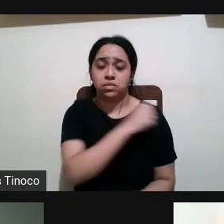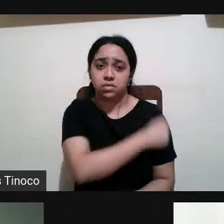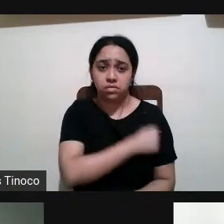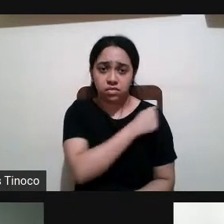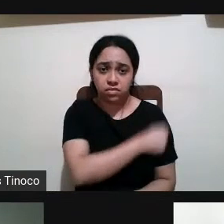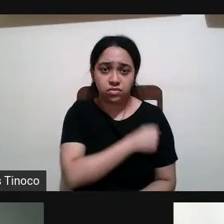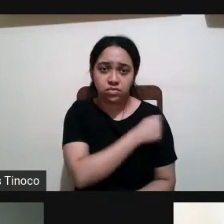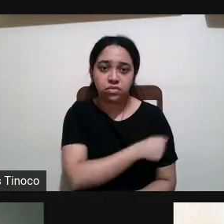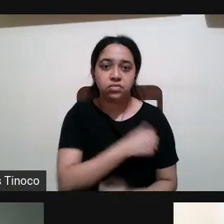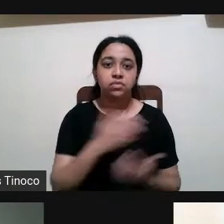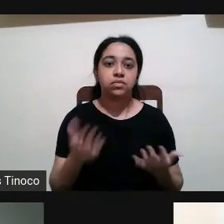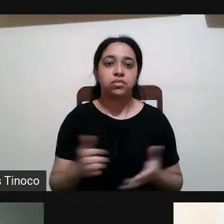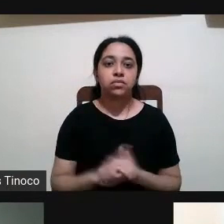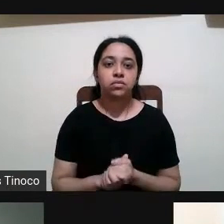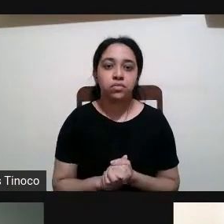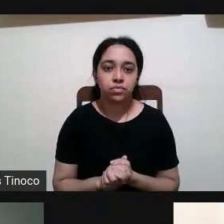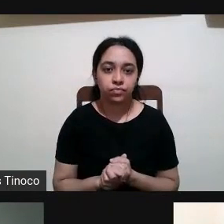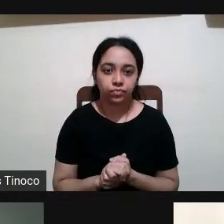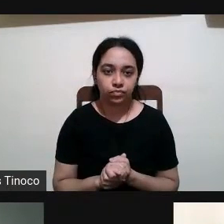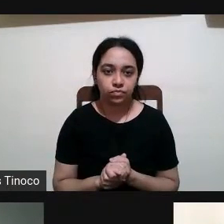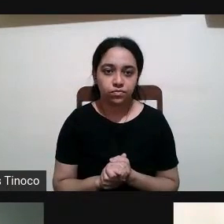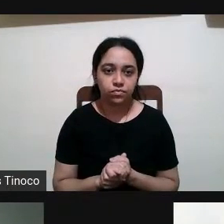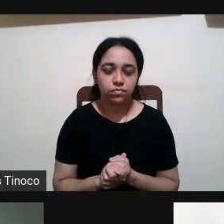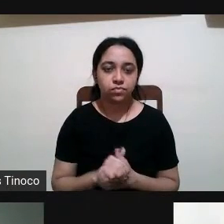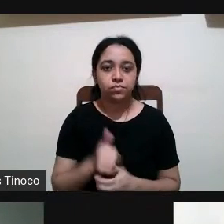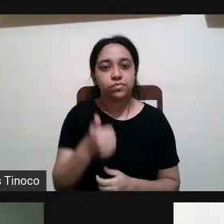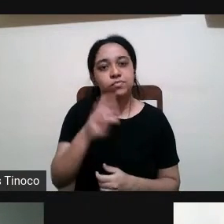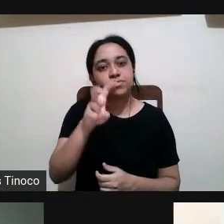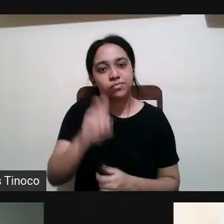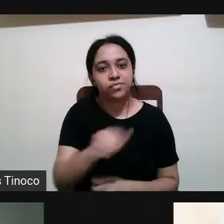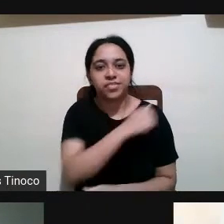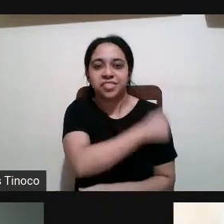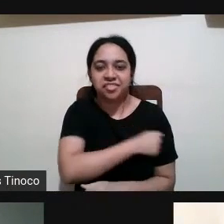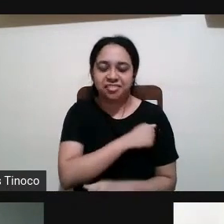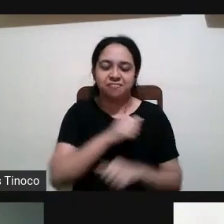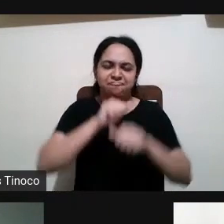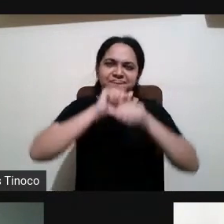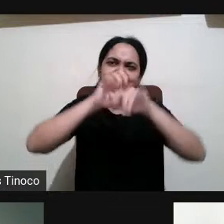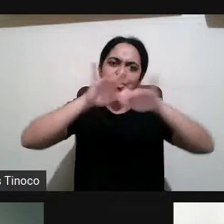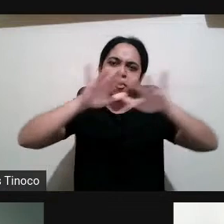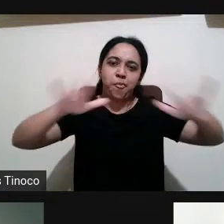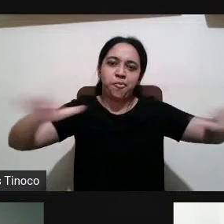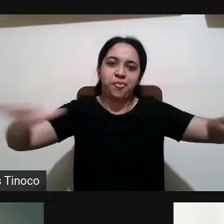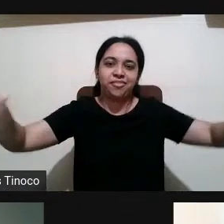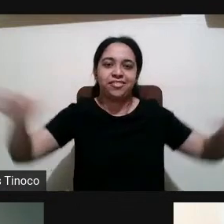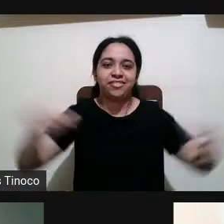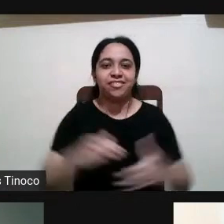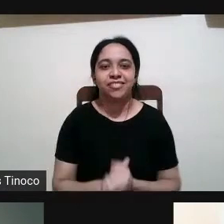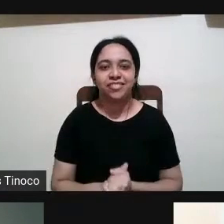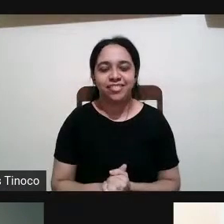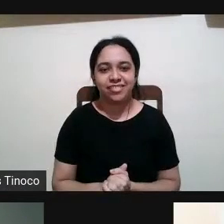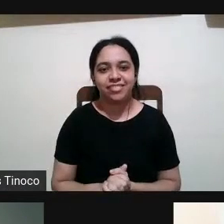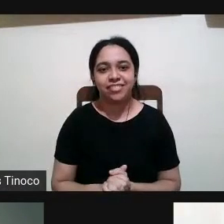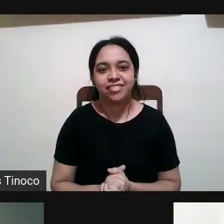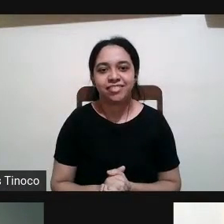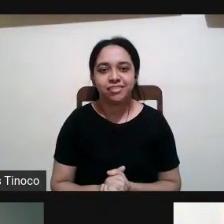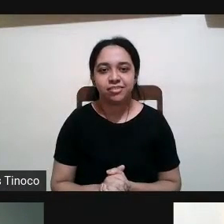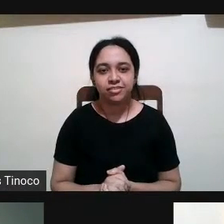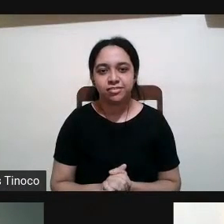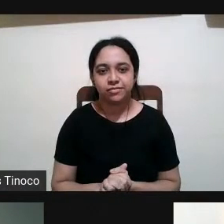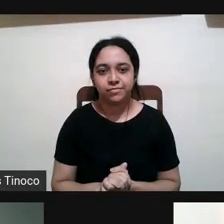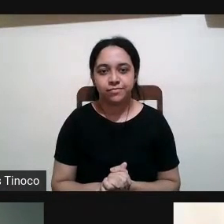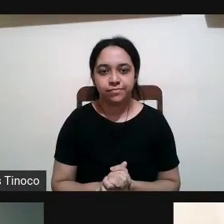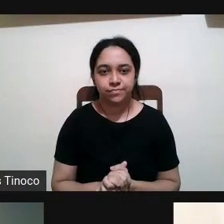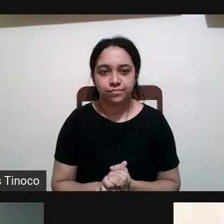já fui mãe de 150 filhos aí espalhados por aí, tem alunos de doutorado.